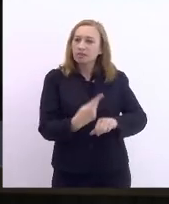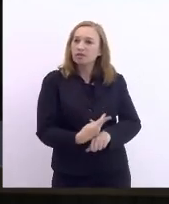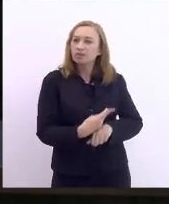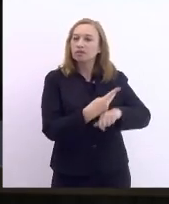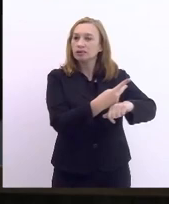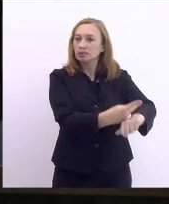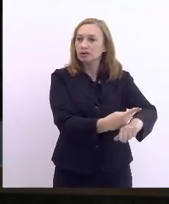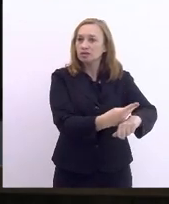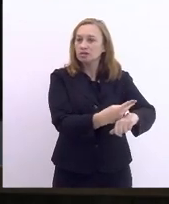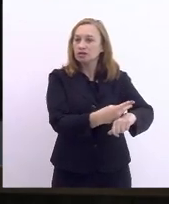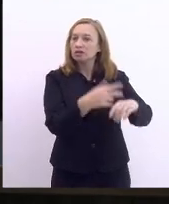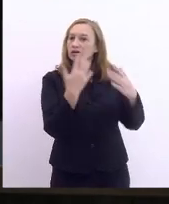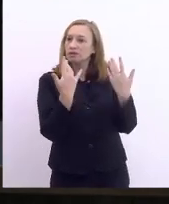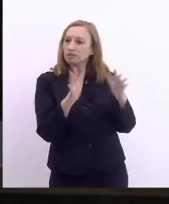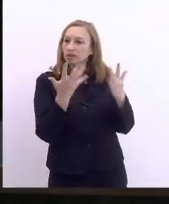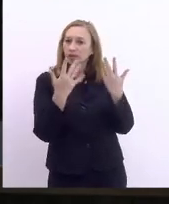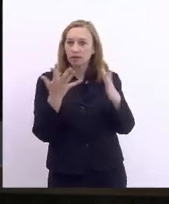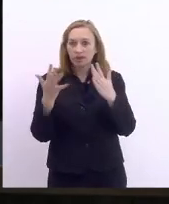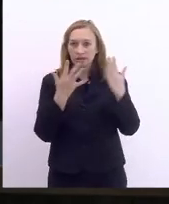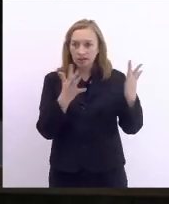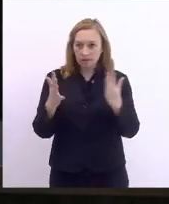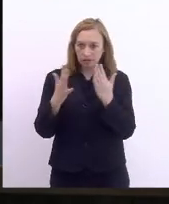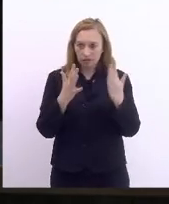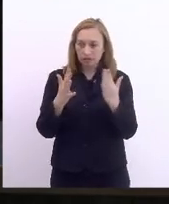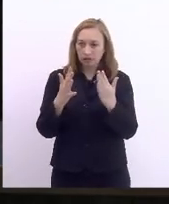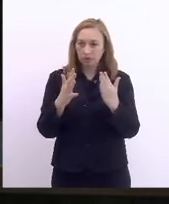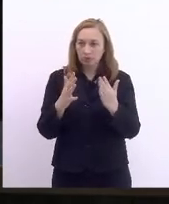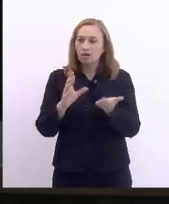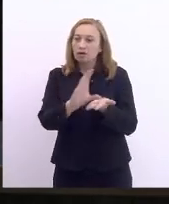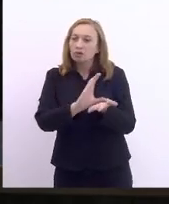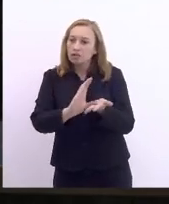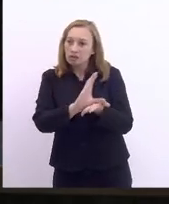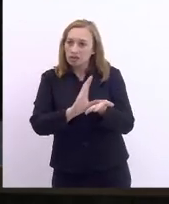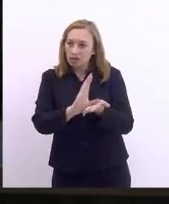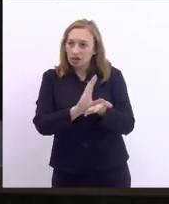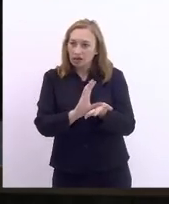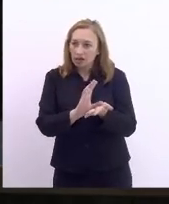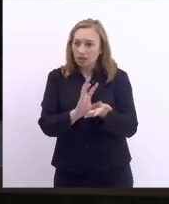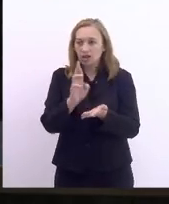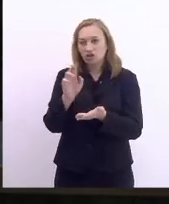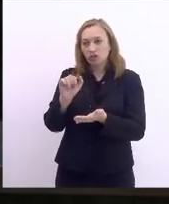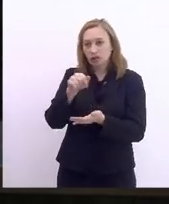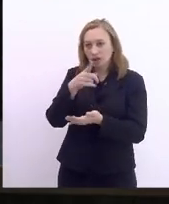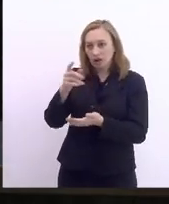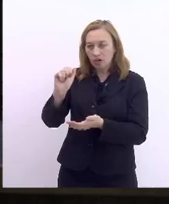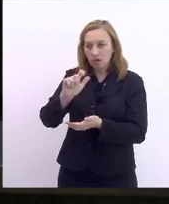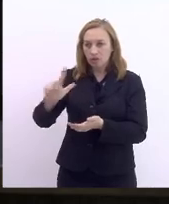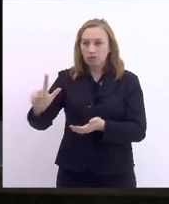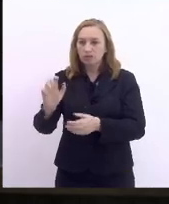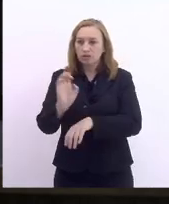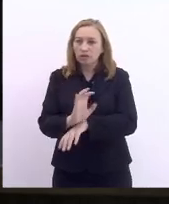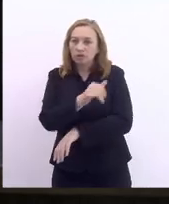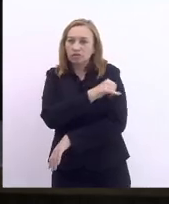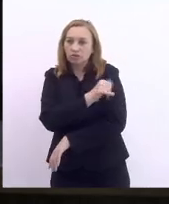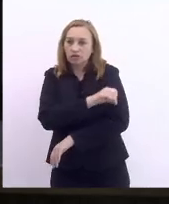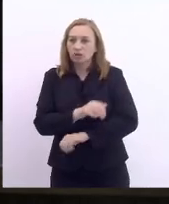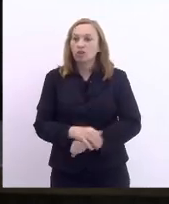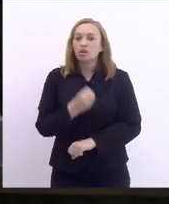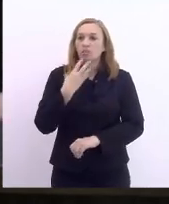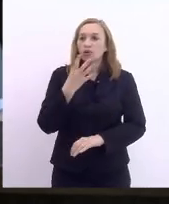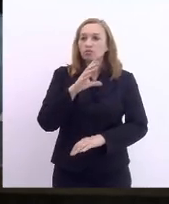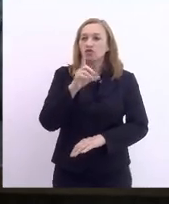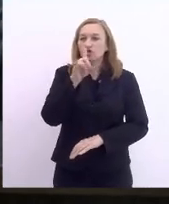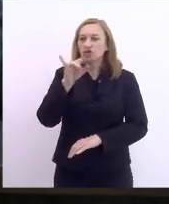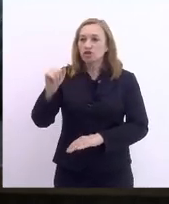de moções de aplausos e congratulações ao Conselho Regional de técnicos sociais do Estado do Rio de Janeiro Olá bom dia